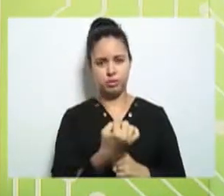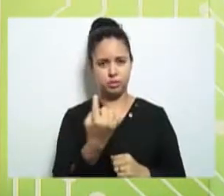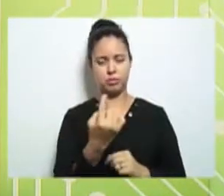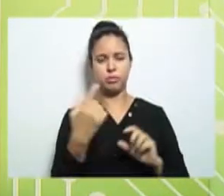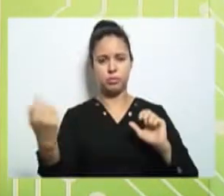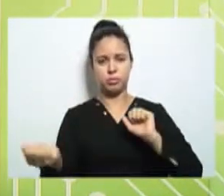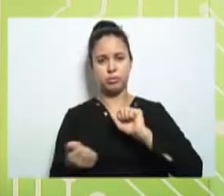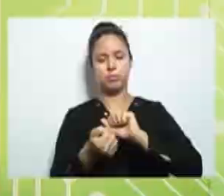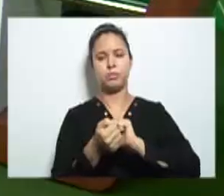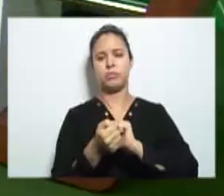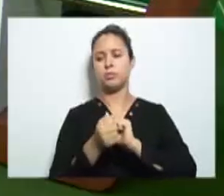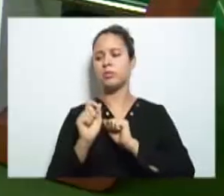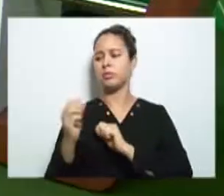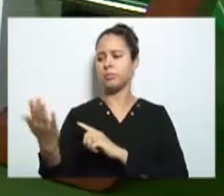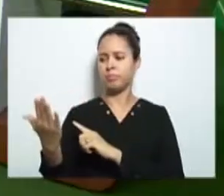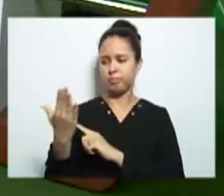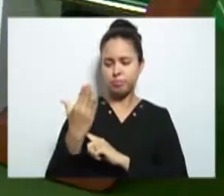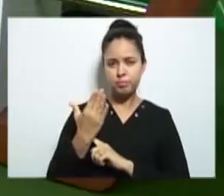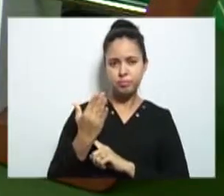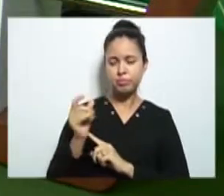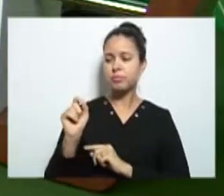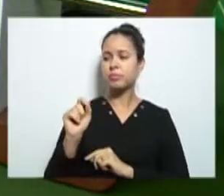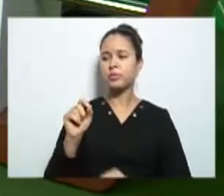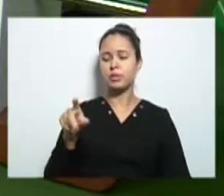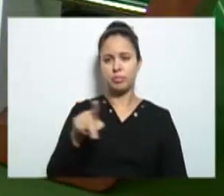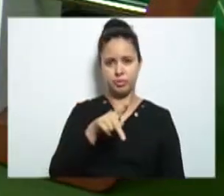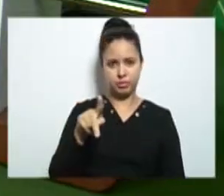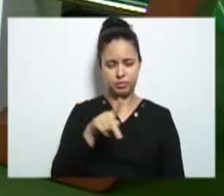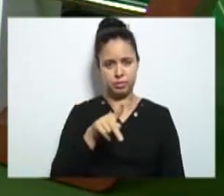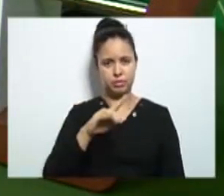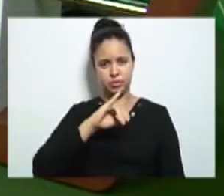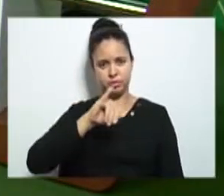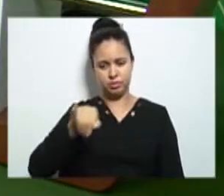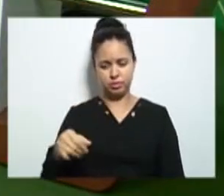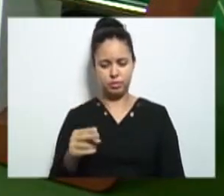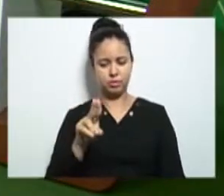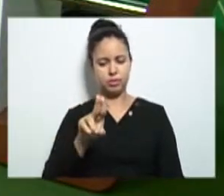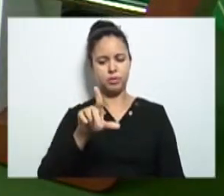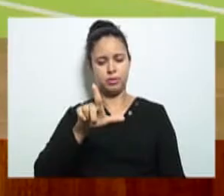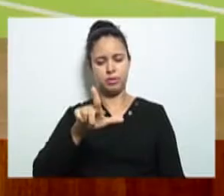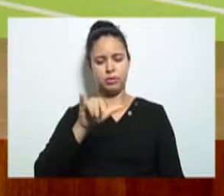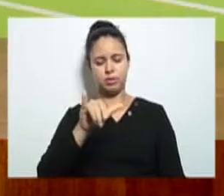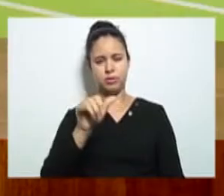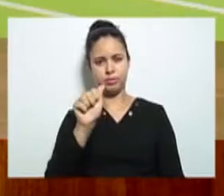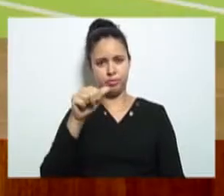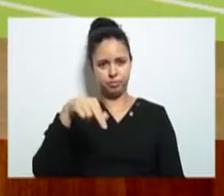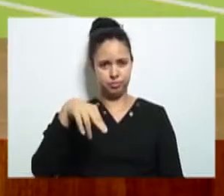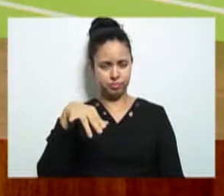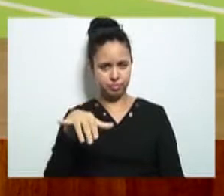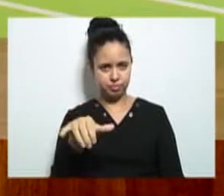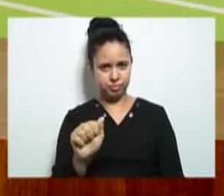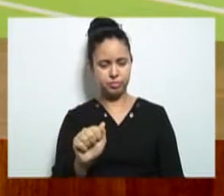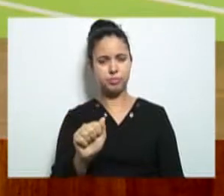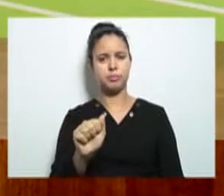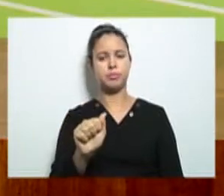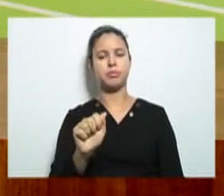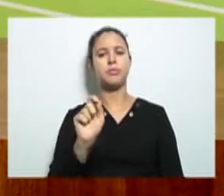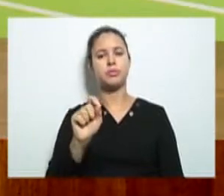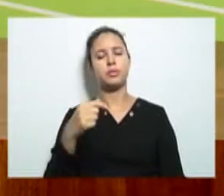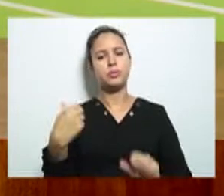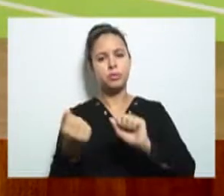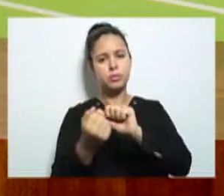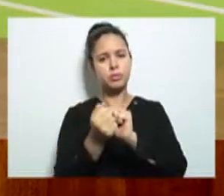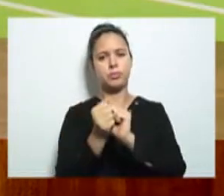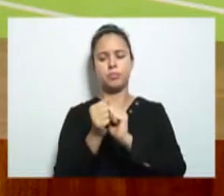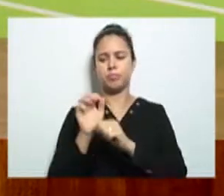lado está aqui a professora, que eu vou deixar que ela mesma se apresente. Por favor, professora. Olá, professor. Então, sou a professora Juliana Braz, vou estar aqui